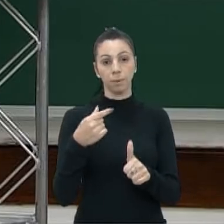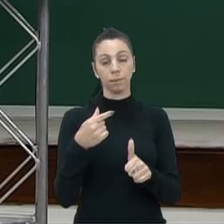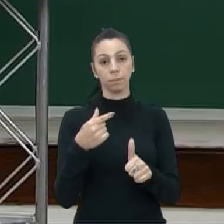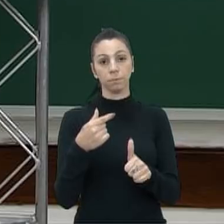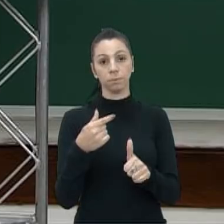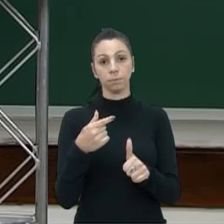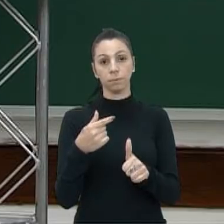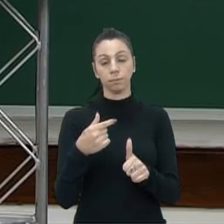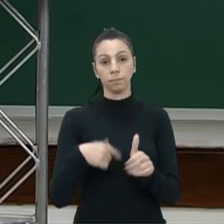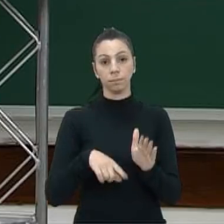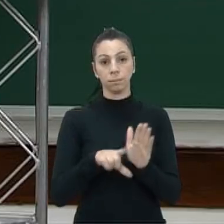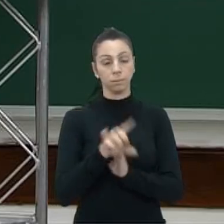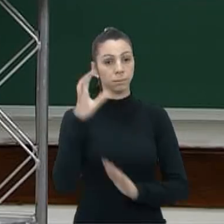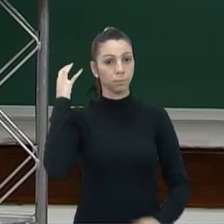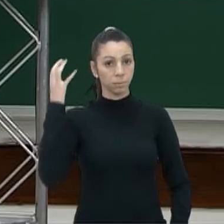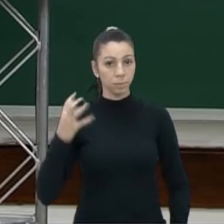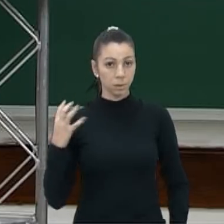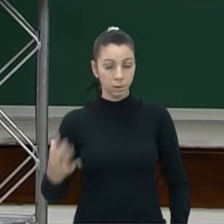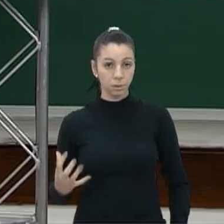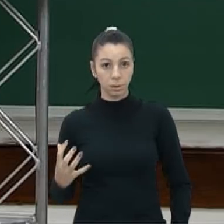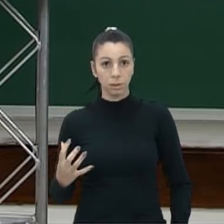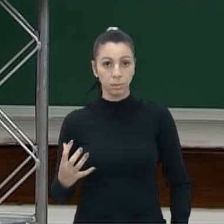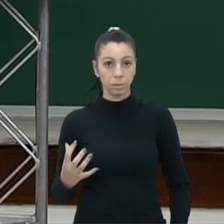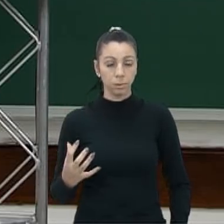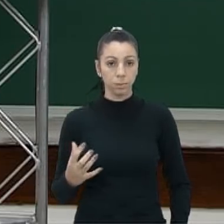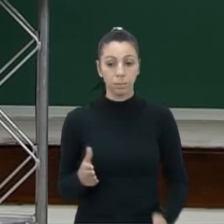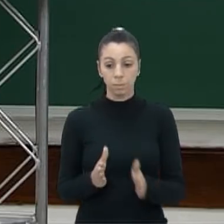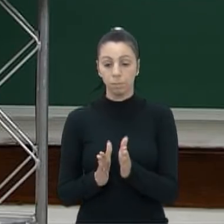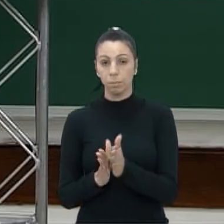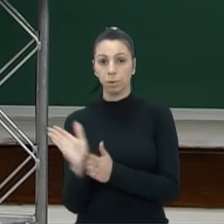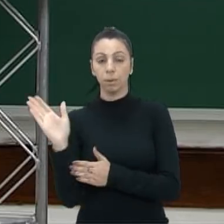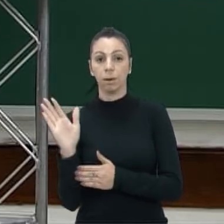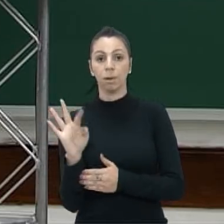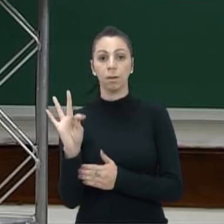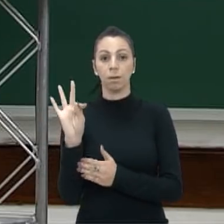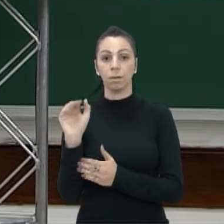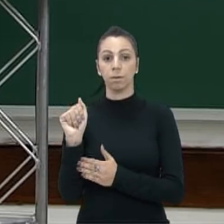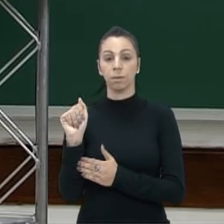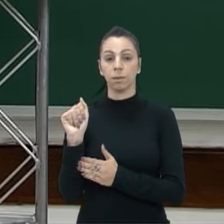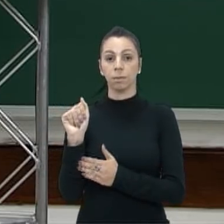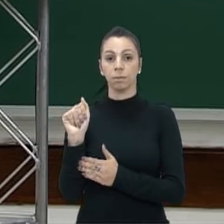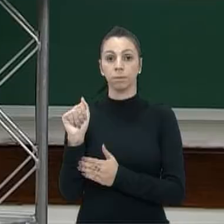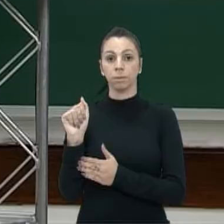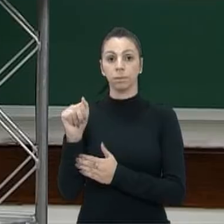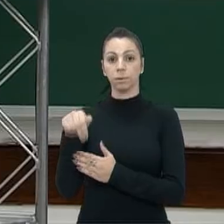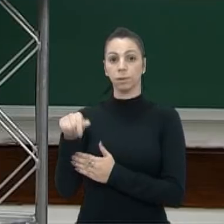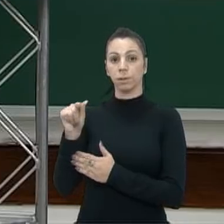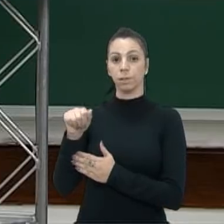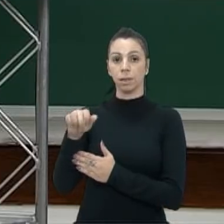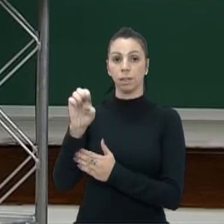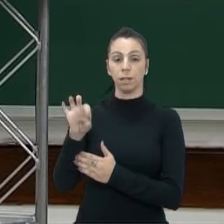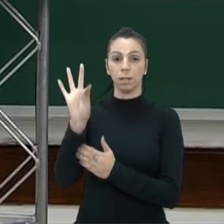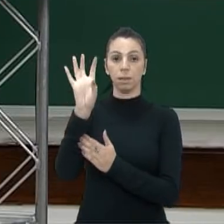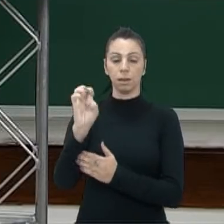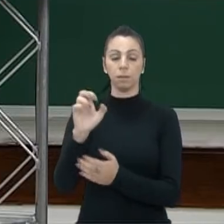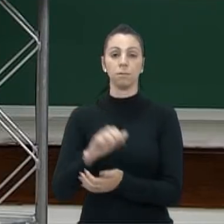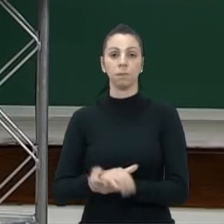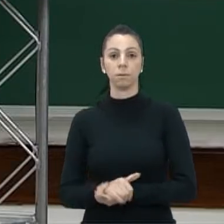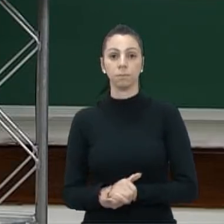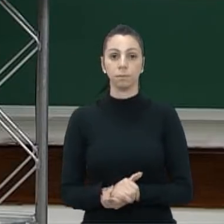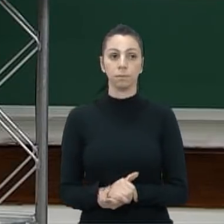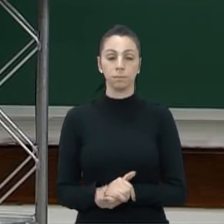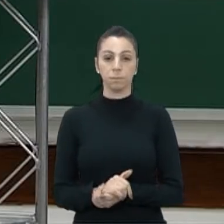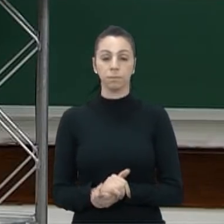atuando ali, certo? Então, gente, nesse caso, por mais que esteja em movimento uniforme com